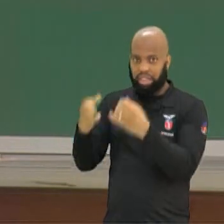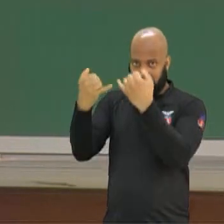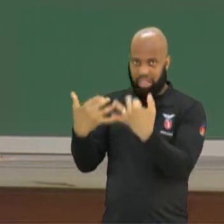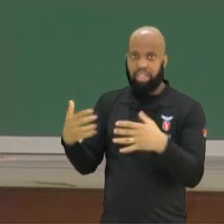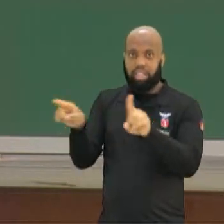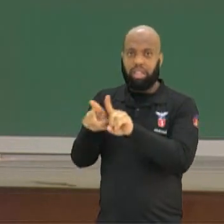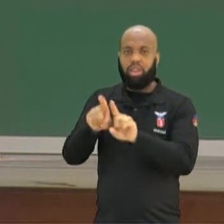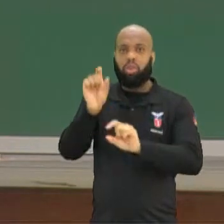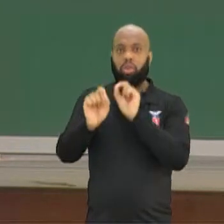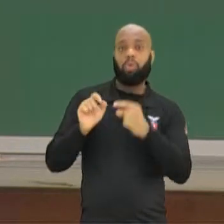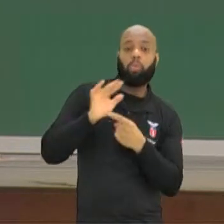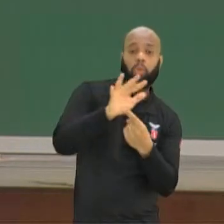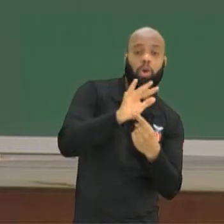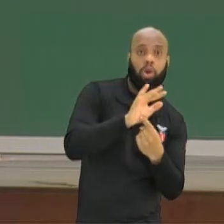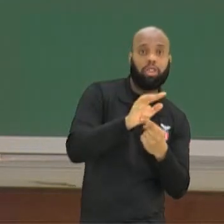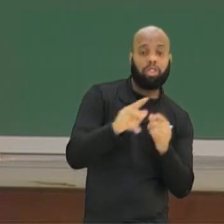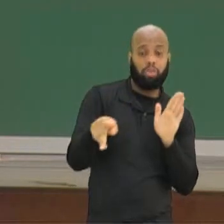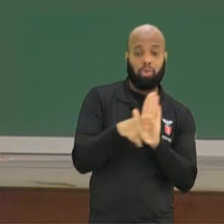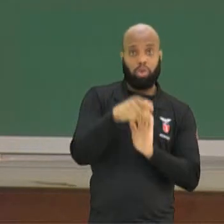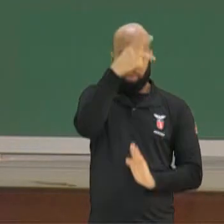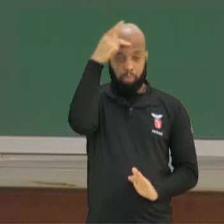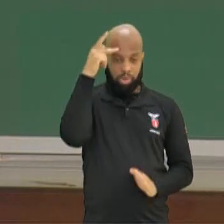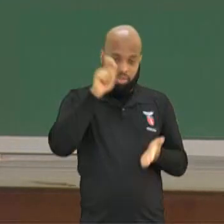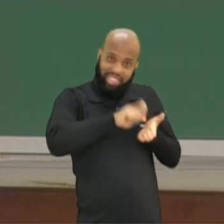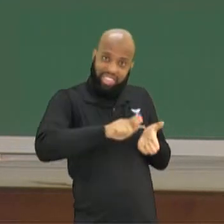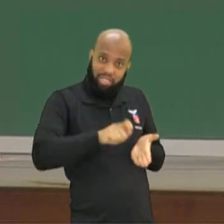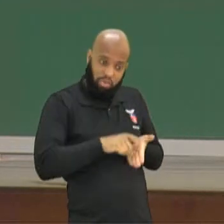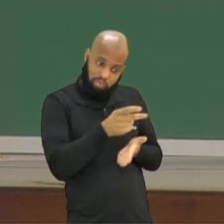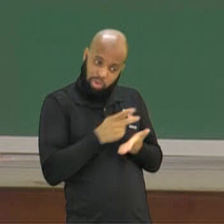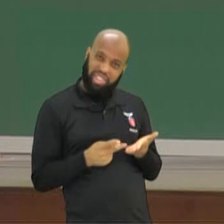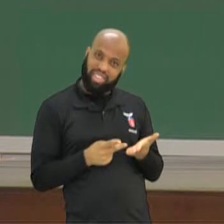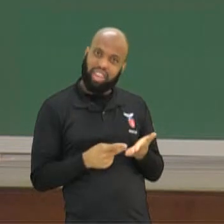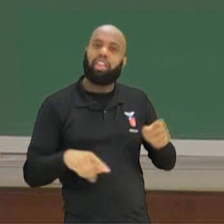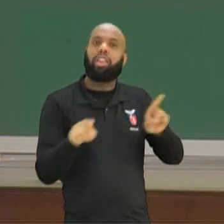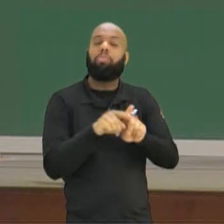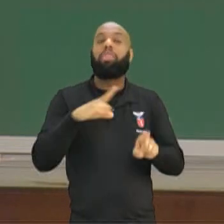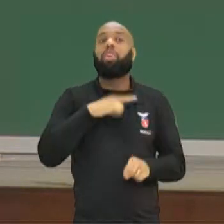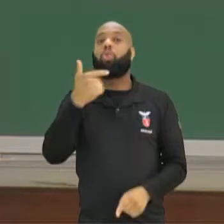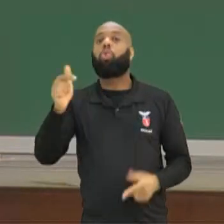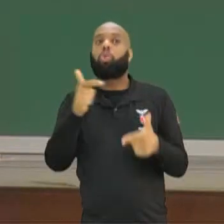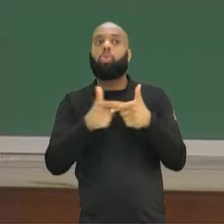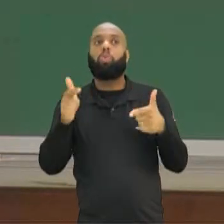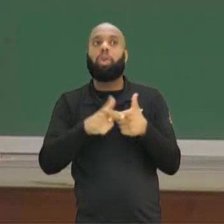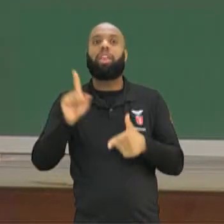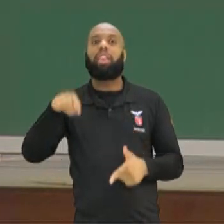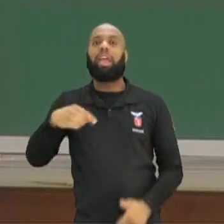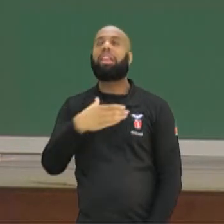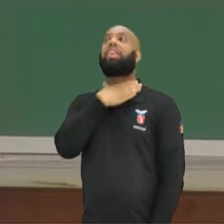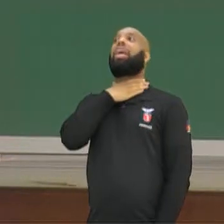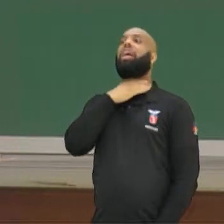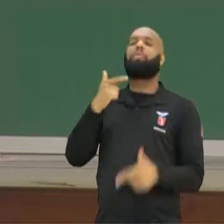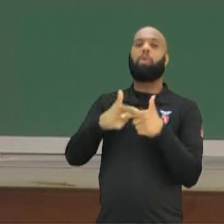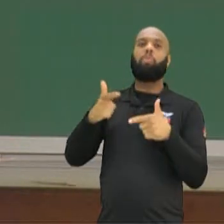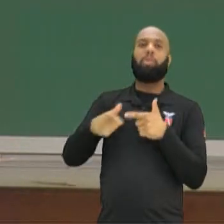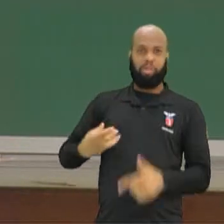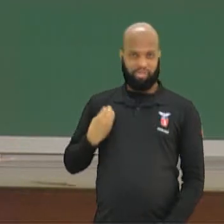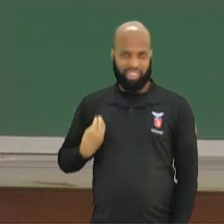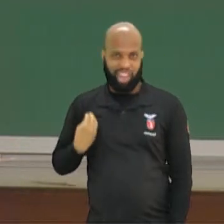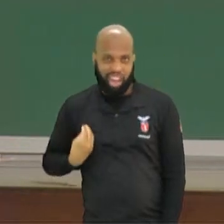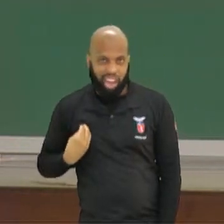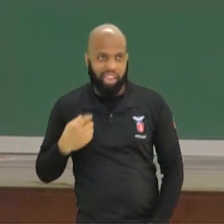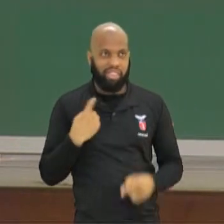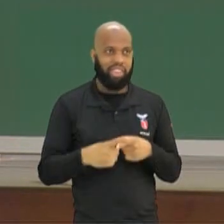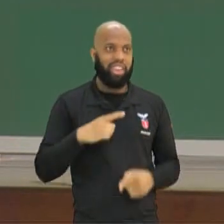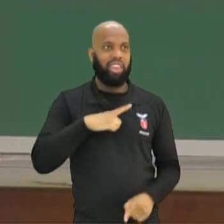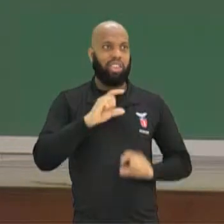também projetaria o próprio poeta. E, aliás, temos outro problema aqui, ó, em sua crise existencial. Meus amigos, se nós